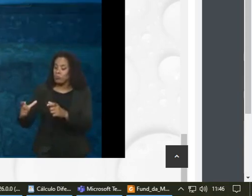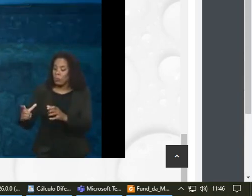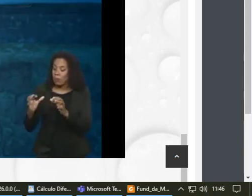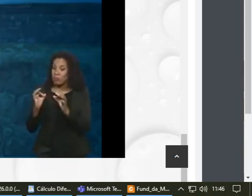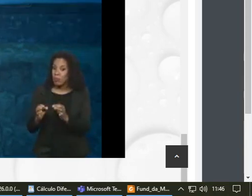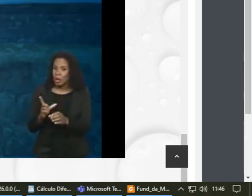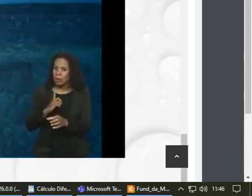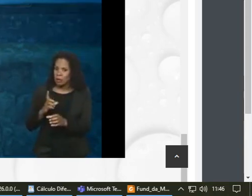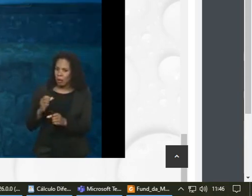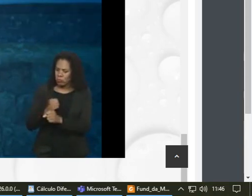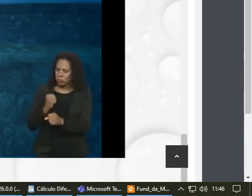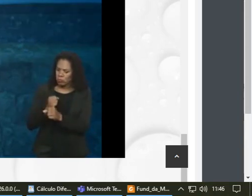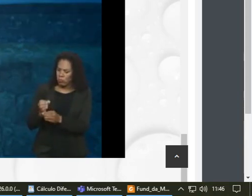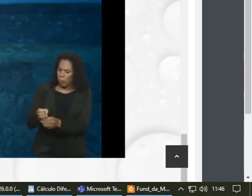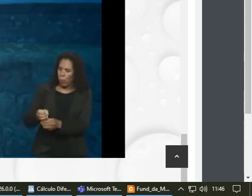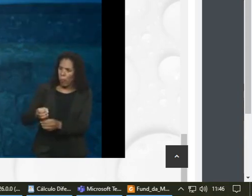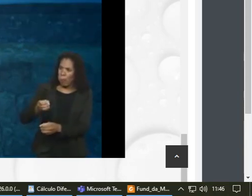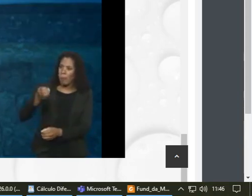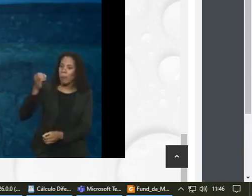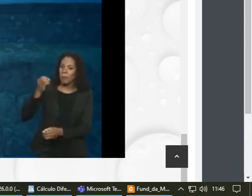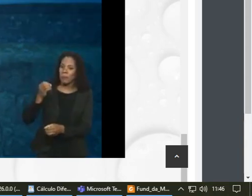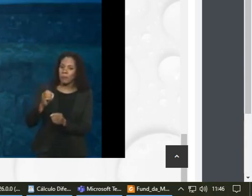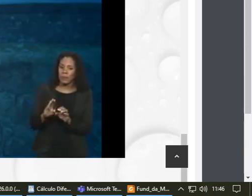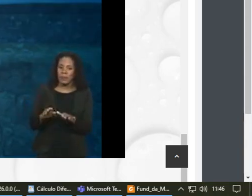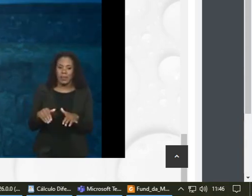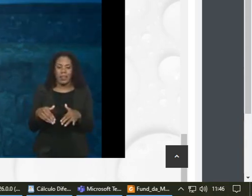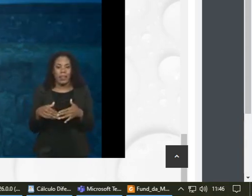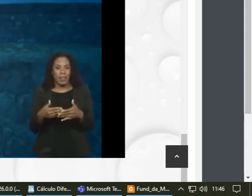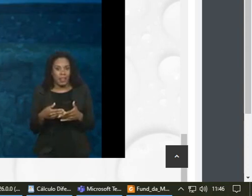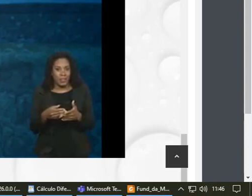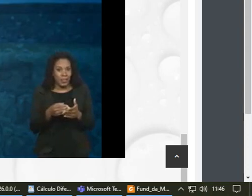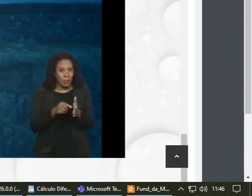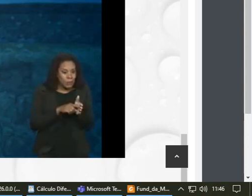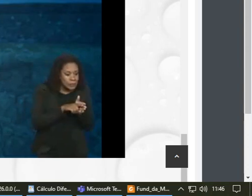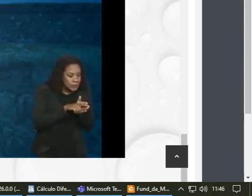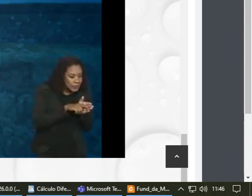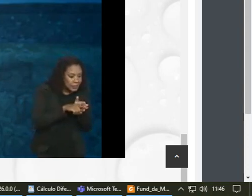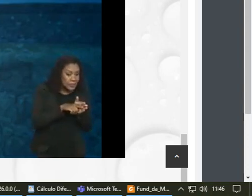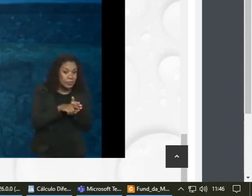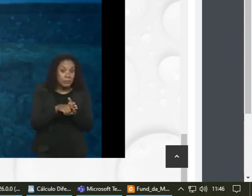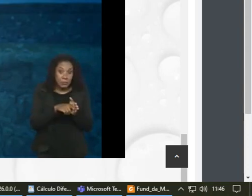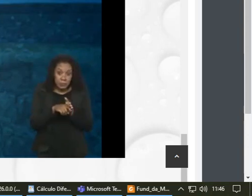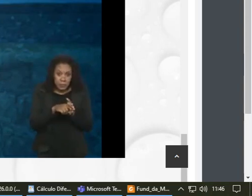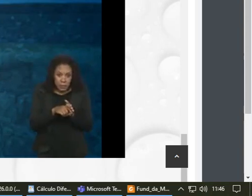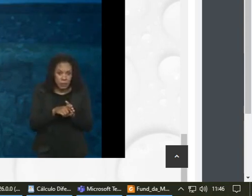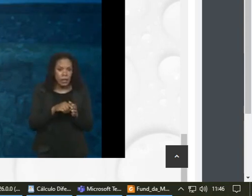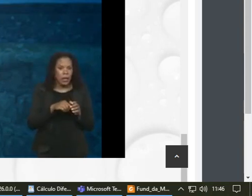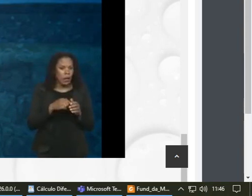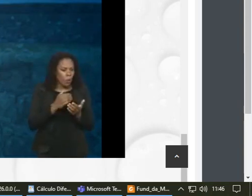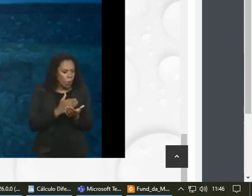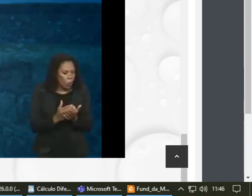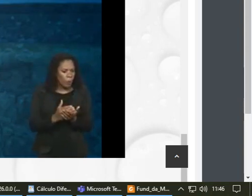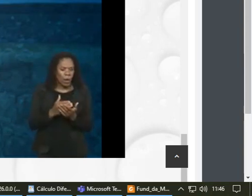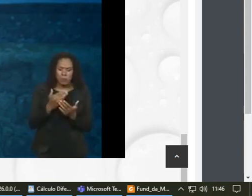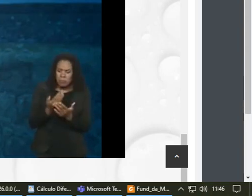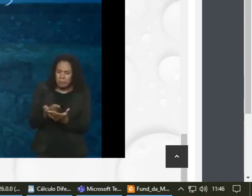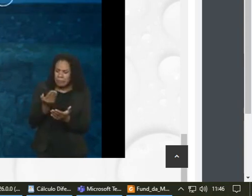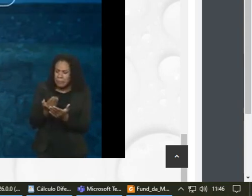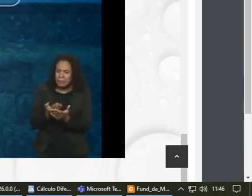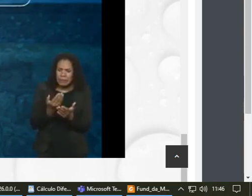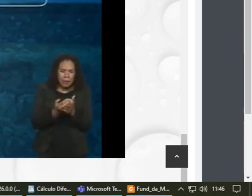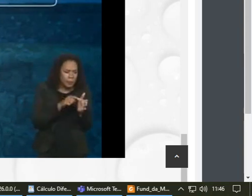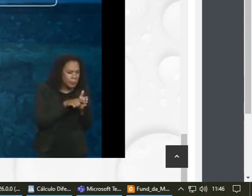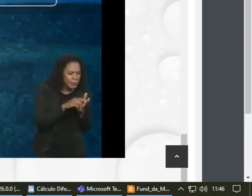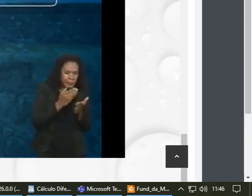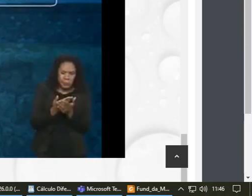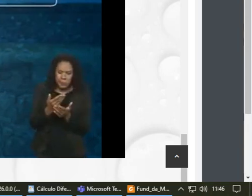À medida que o estudo avança, as investigações do solo ficam mais detalhadas e são feitas a partir de amostras de materiais extraídos de